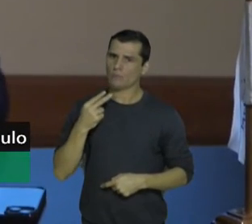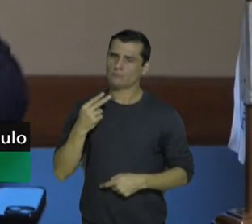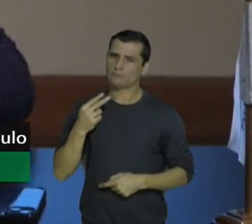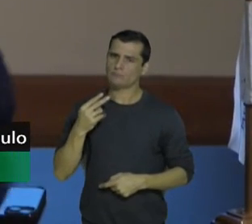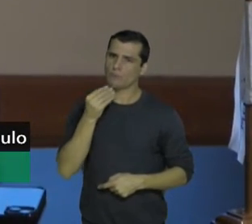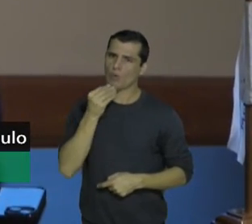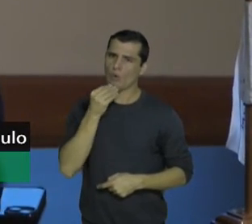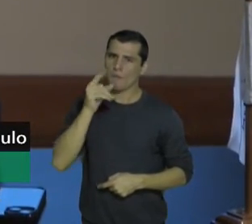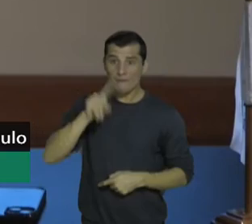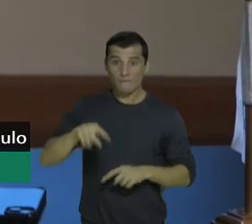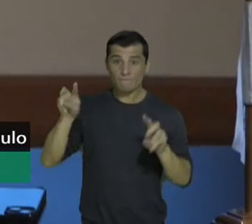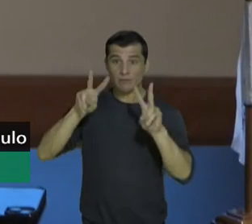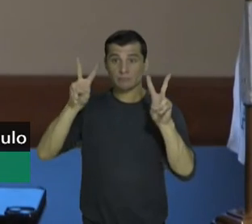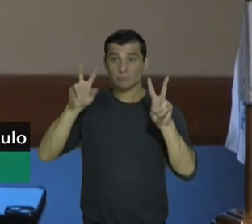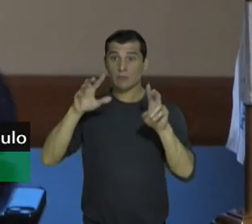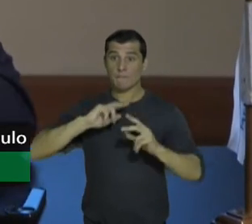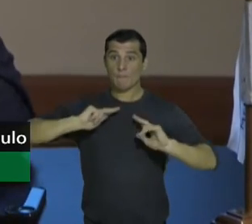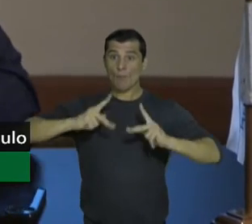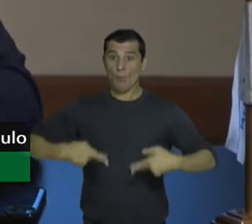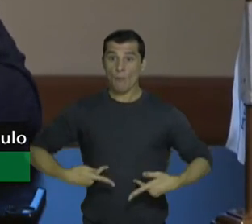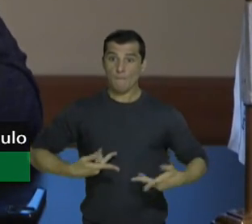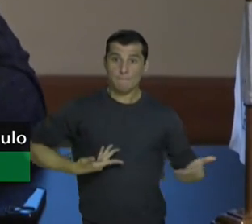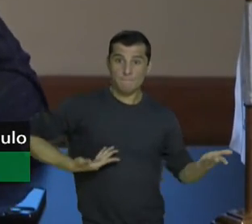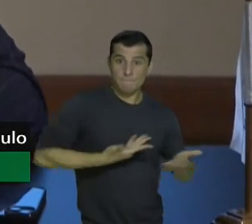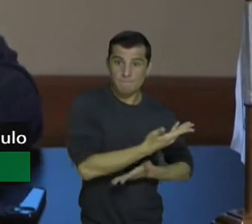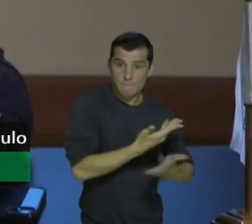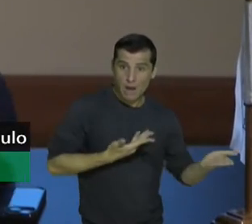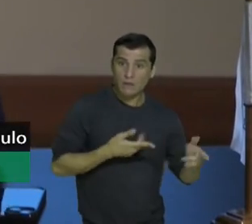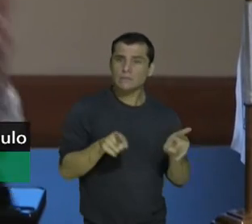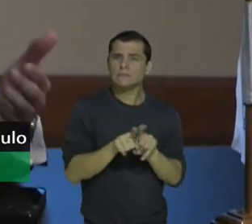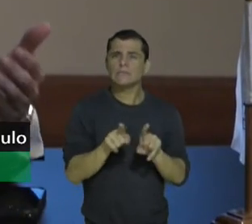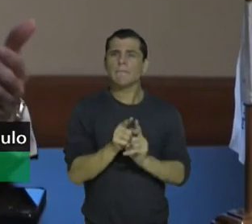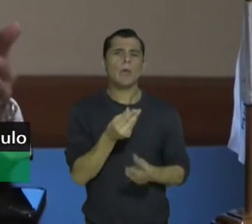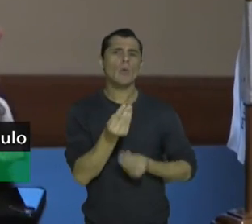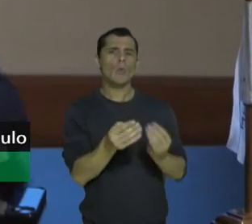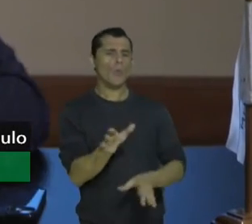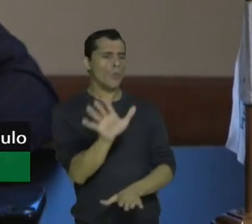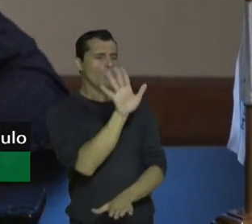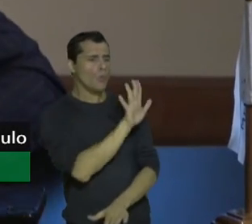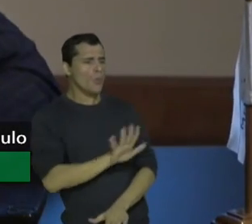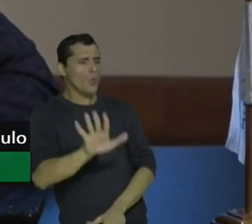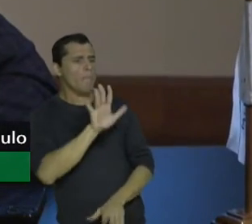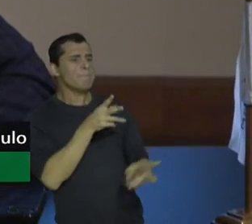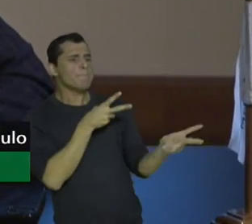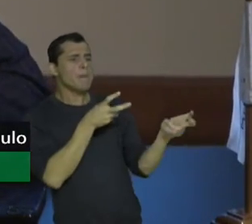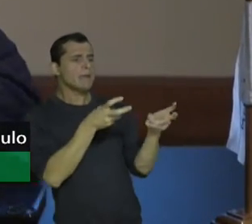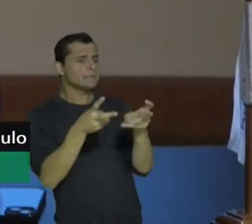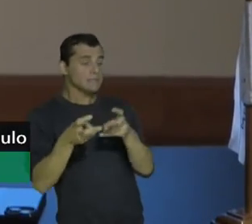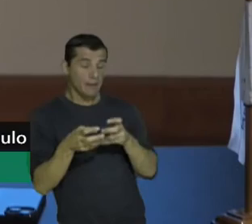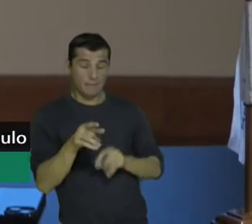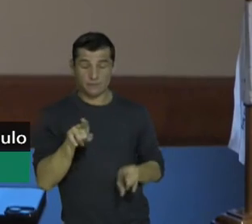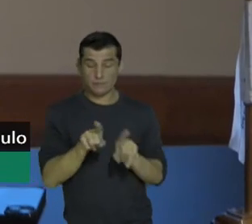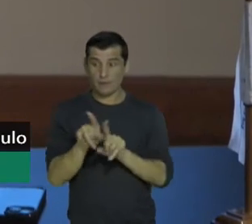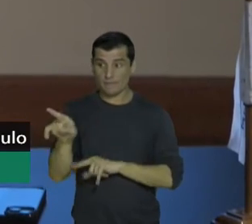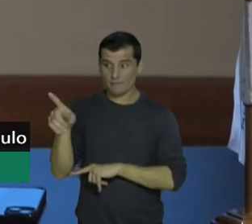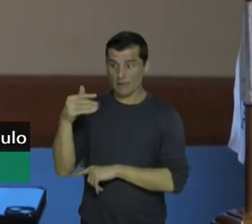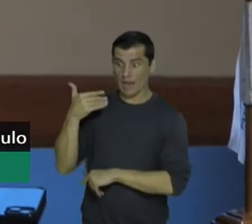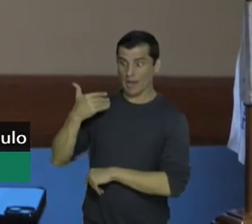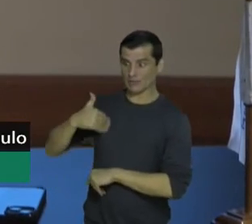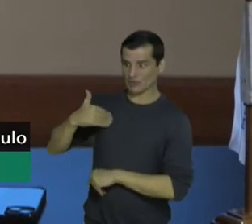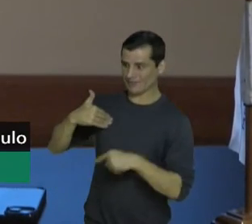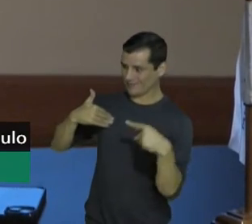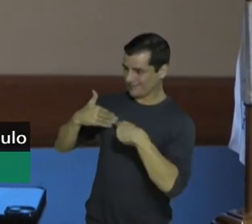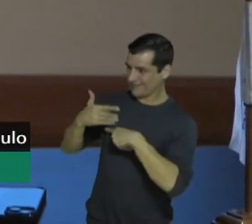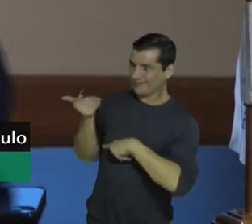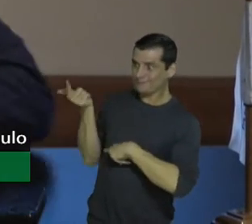não só do ponto de vista humano mas do ponto de vista de pragmatismo se a Argentina vai bem Santa Catarina vai ainda melhor porque